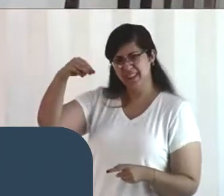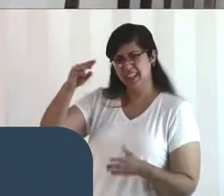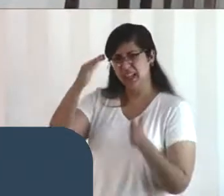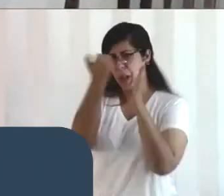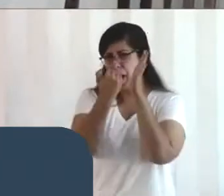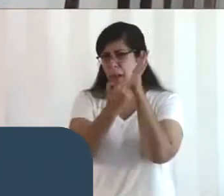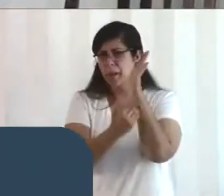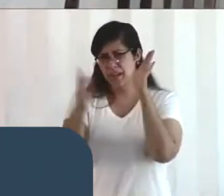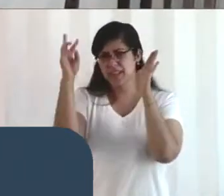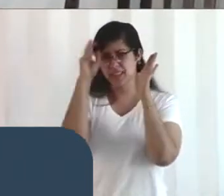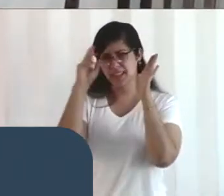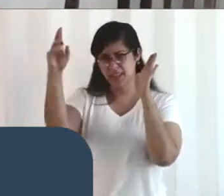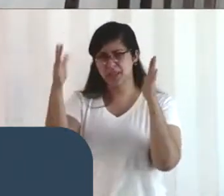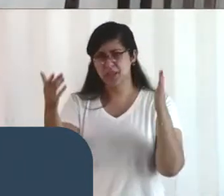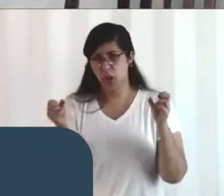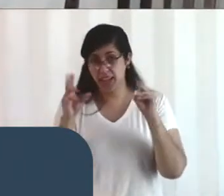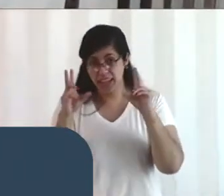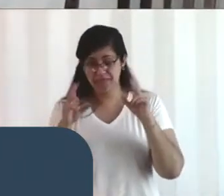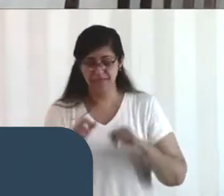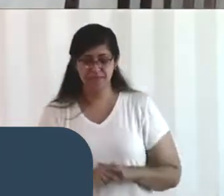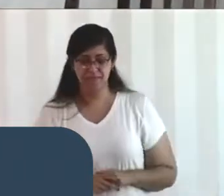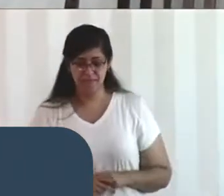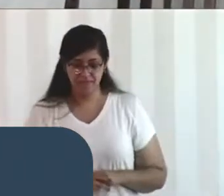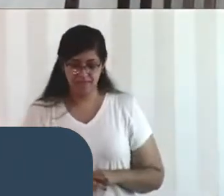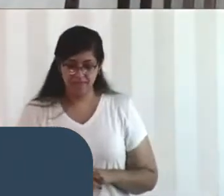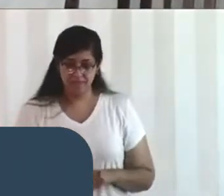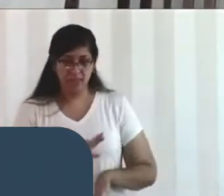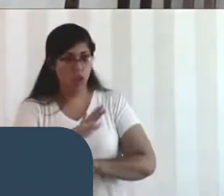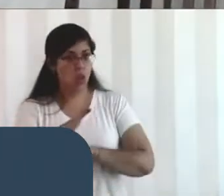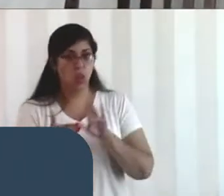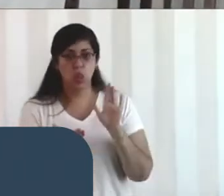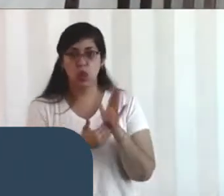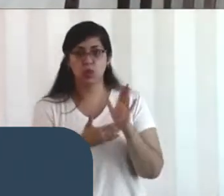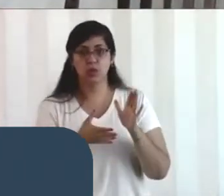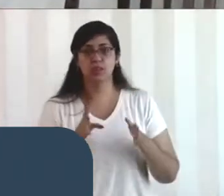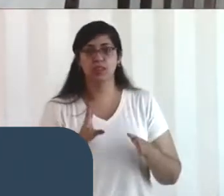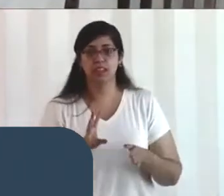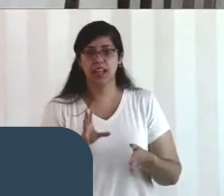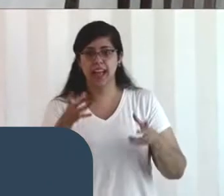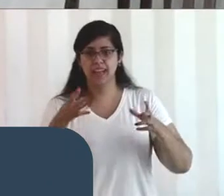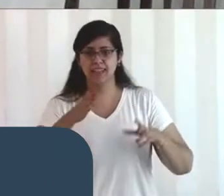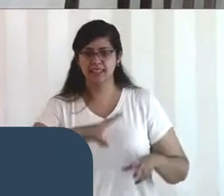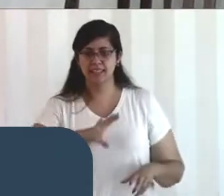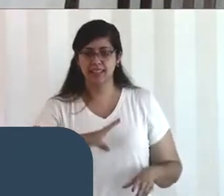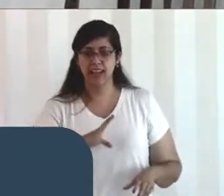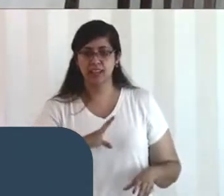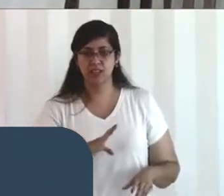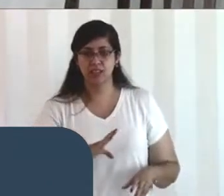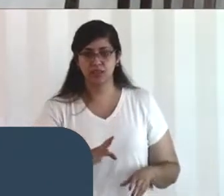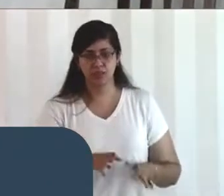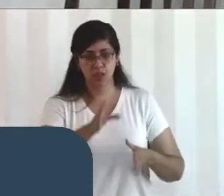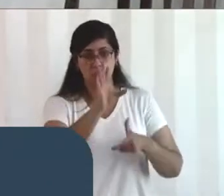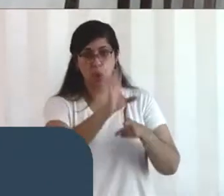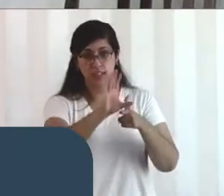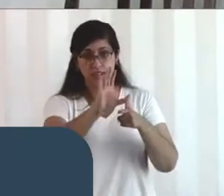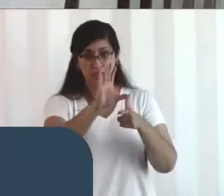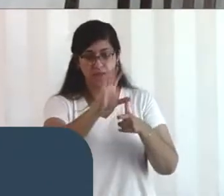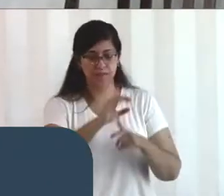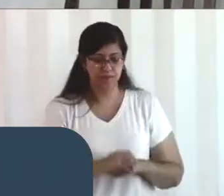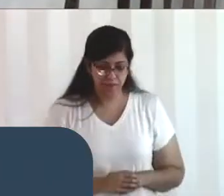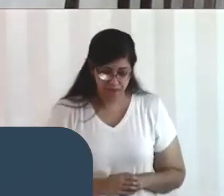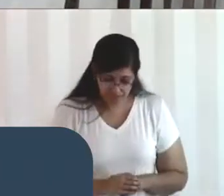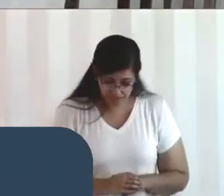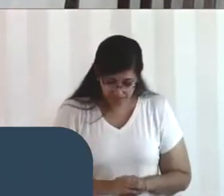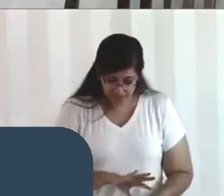aqui na cidade de Corinto. Então, já peço às crianças que estão acompanhando